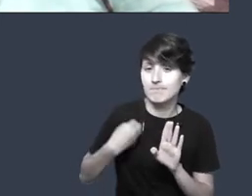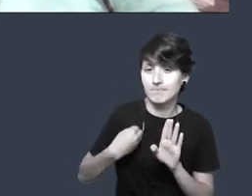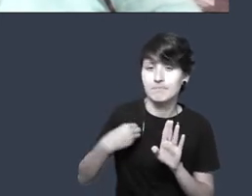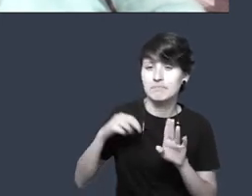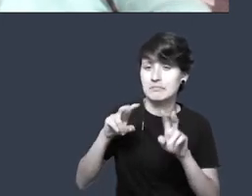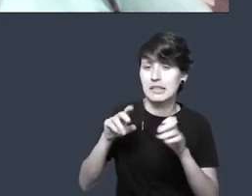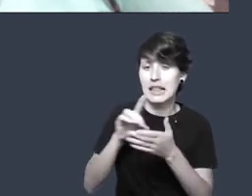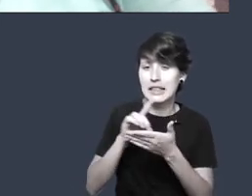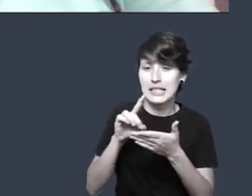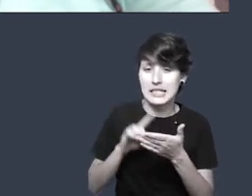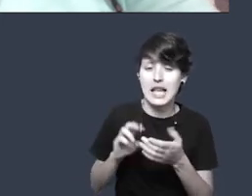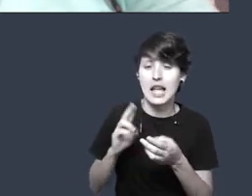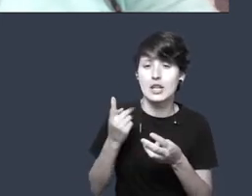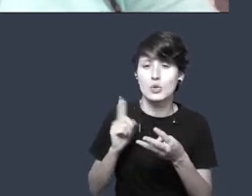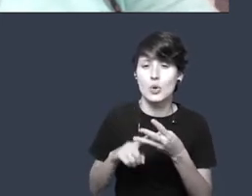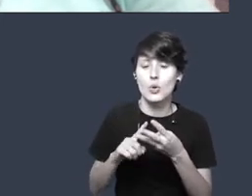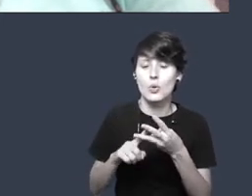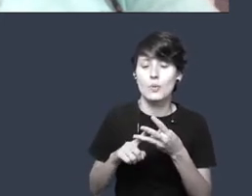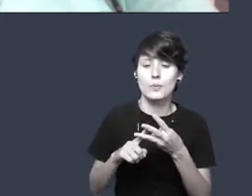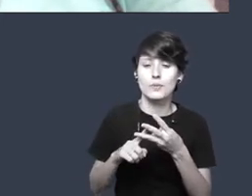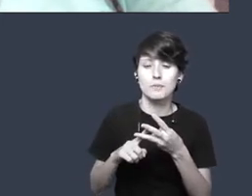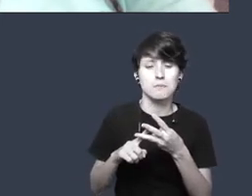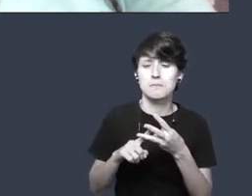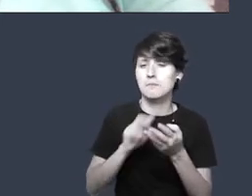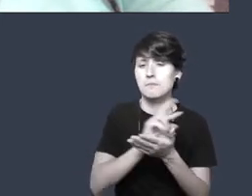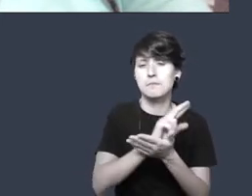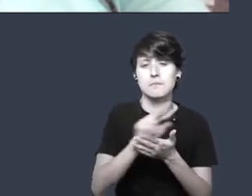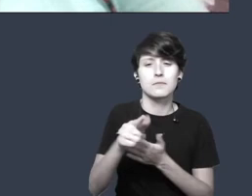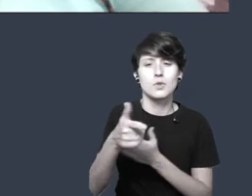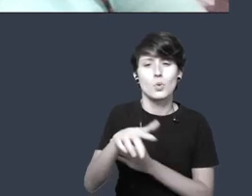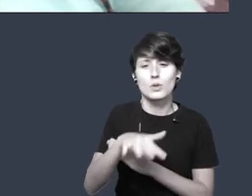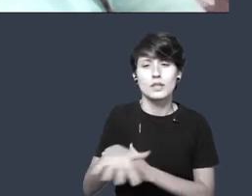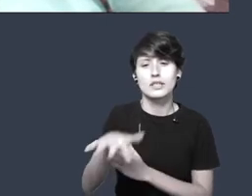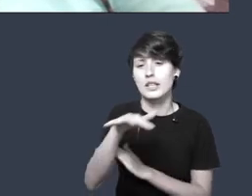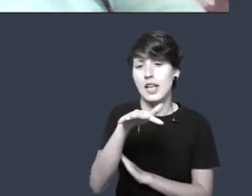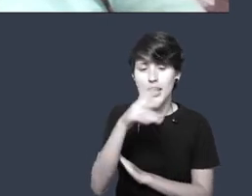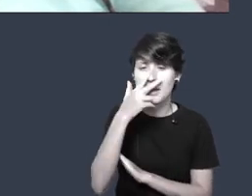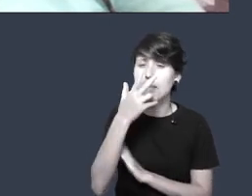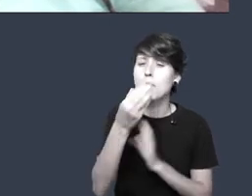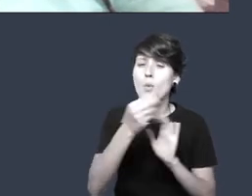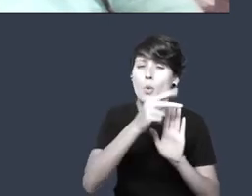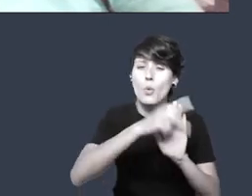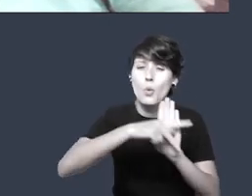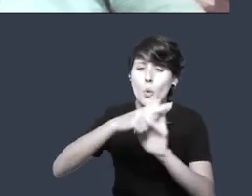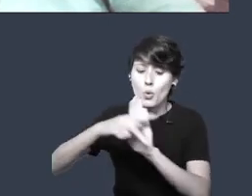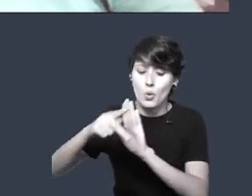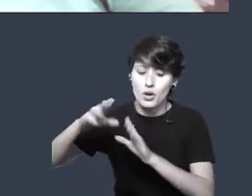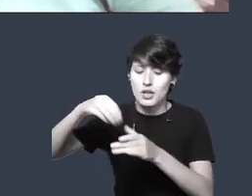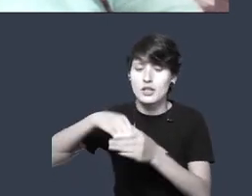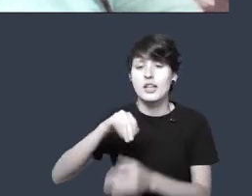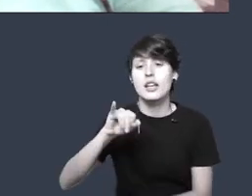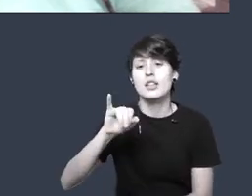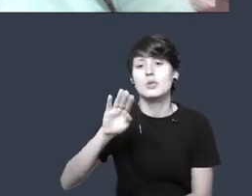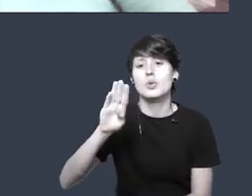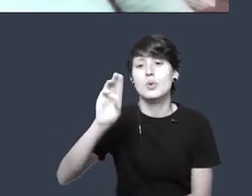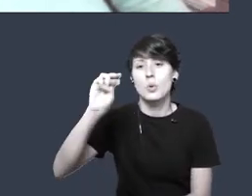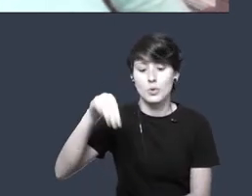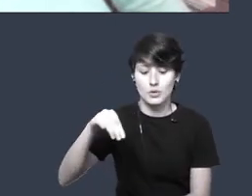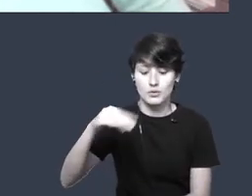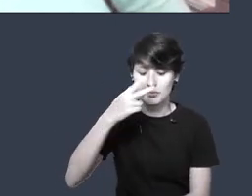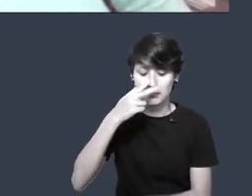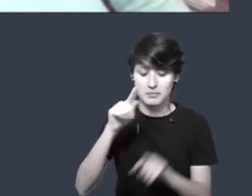design, sobre... enfim, outras áreas aí. Tem muito projeto rodando lá dentro da IBM, que são open source.